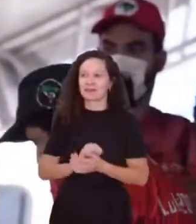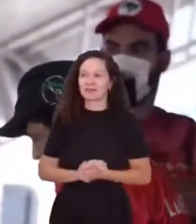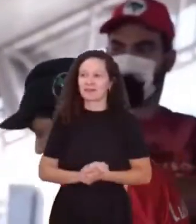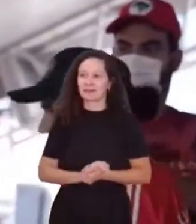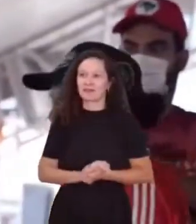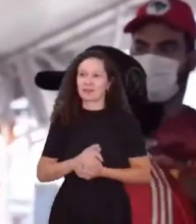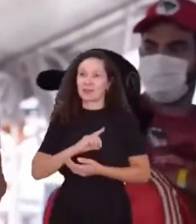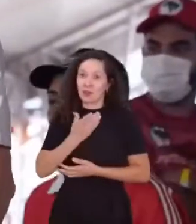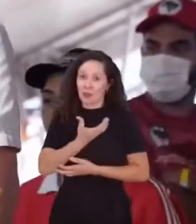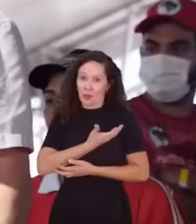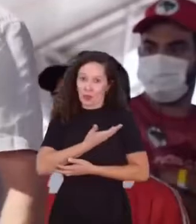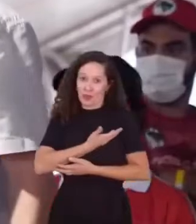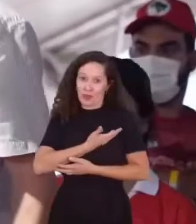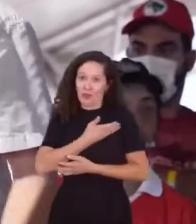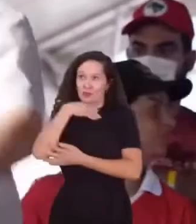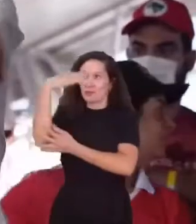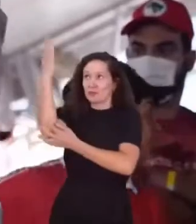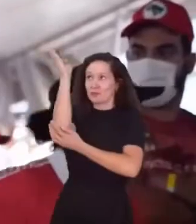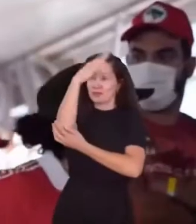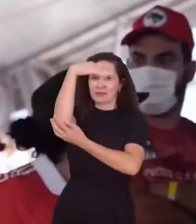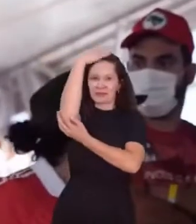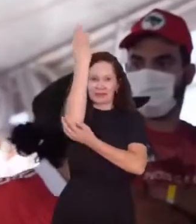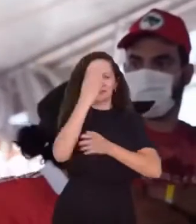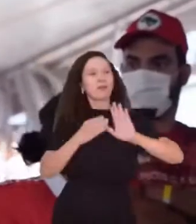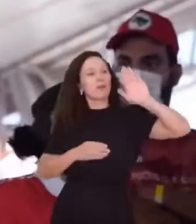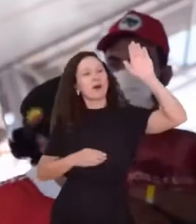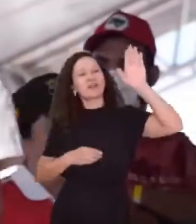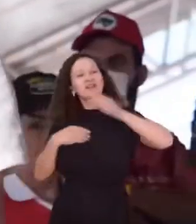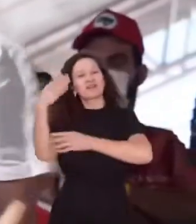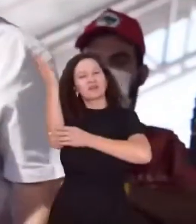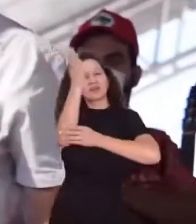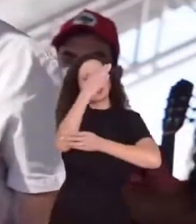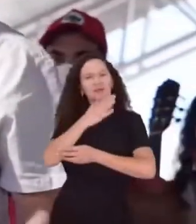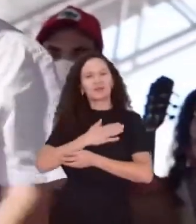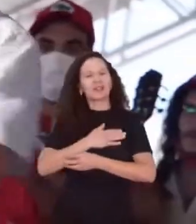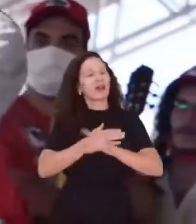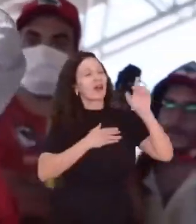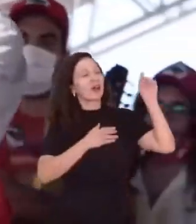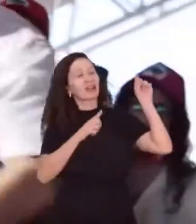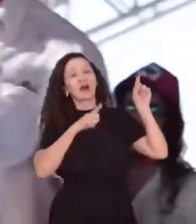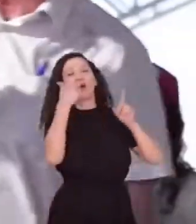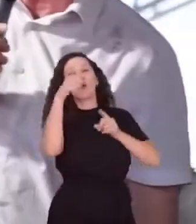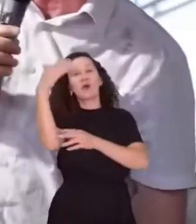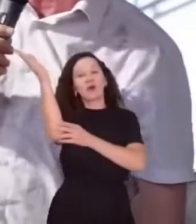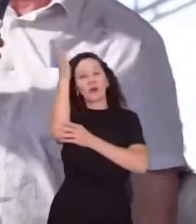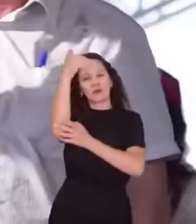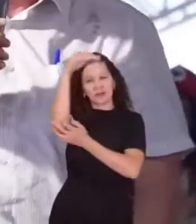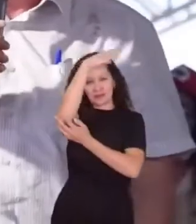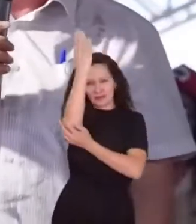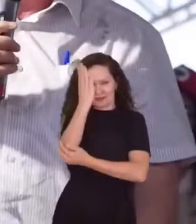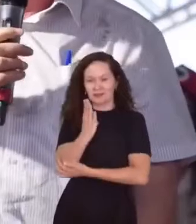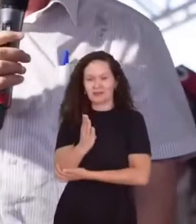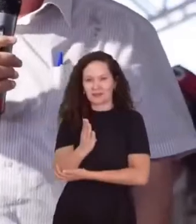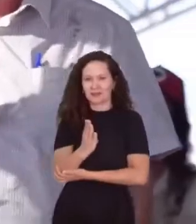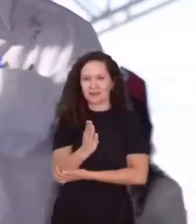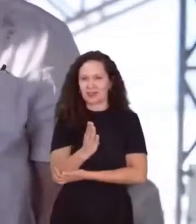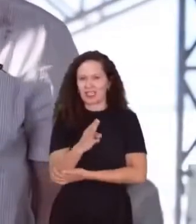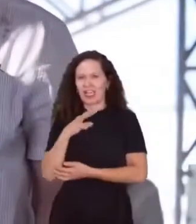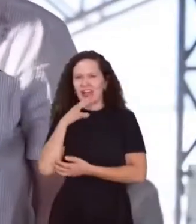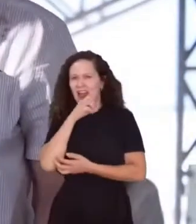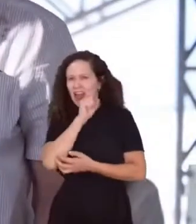Brasil. Levanta a mim, por favor. Lá atrás tinha outro com a bandeira do Brasil. Vocês acham que essa bandeira é dos